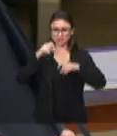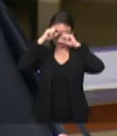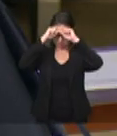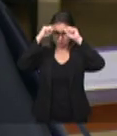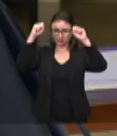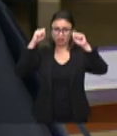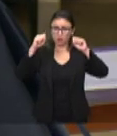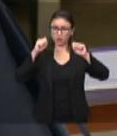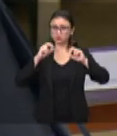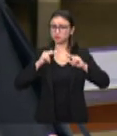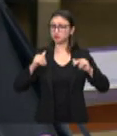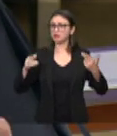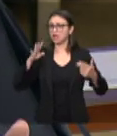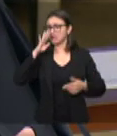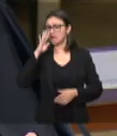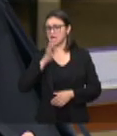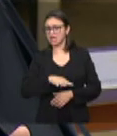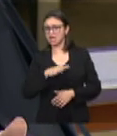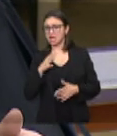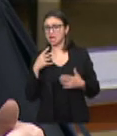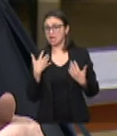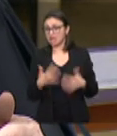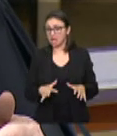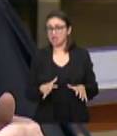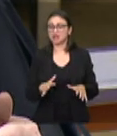algum, poderá se negar a